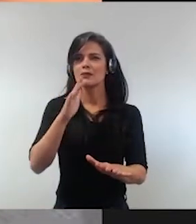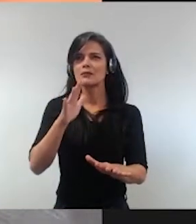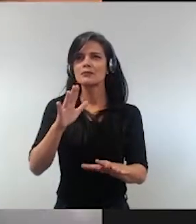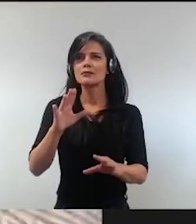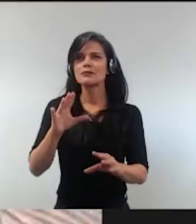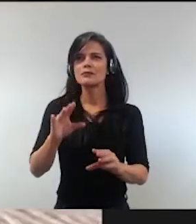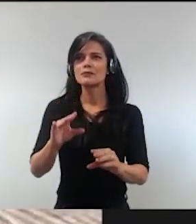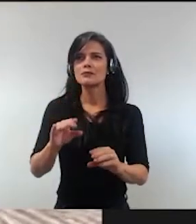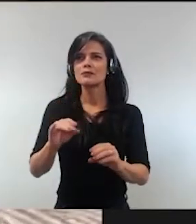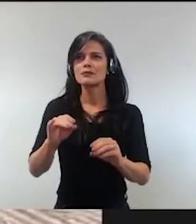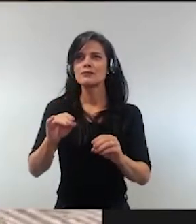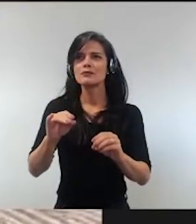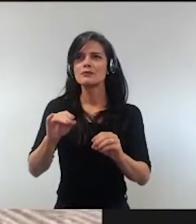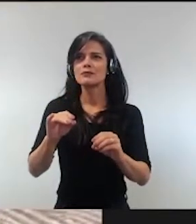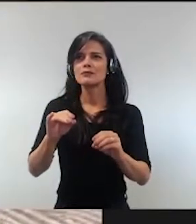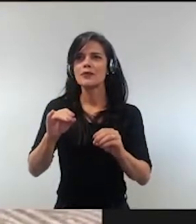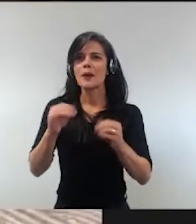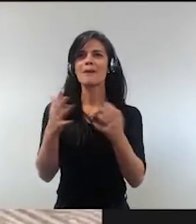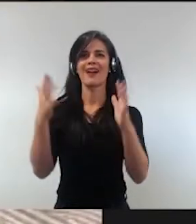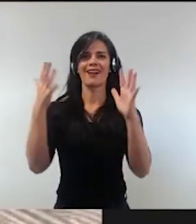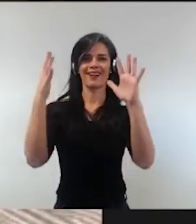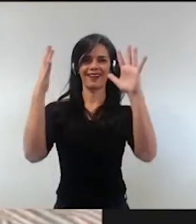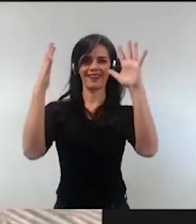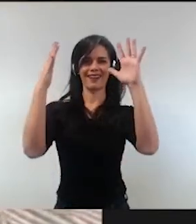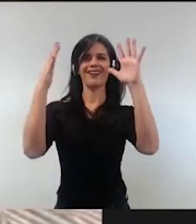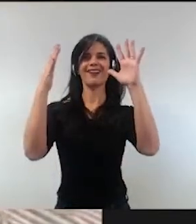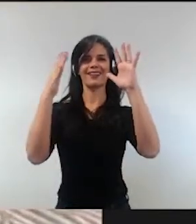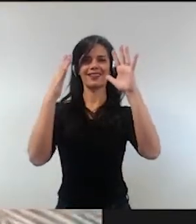aplausos. Isso acontece no teatro. Não?